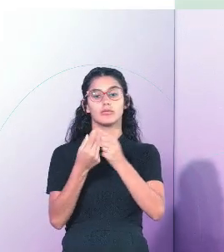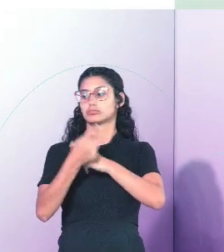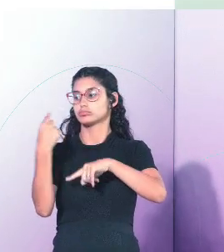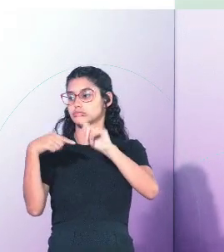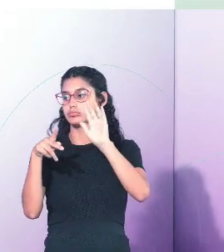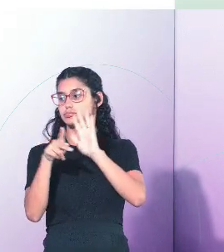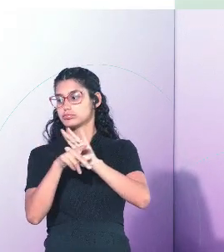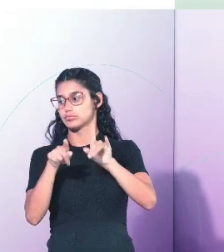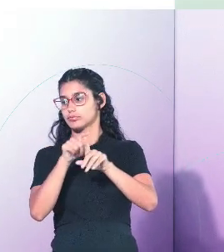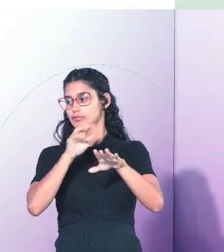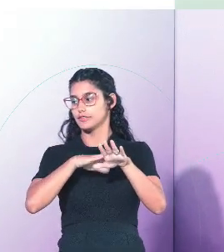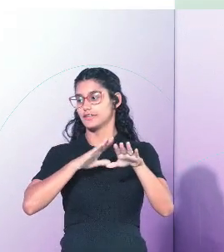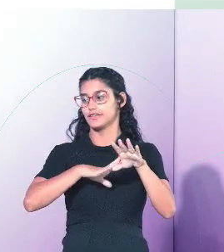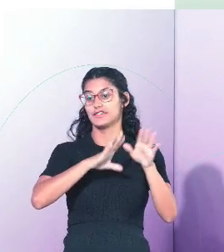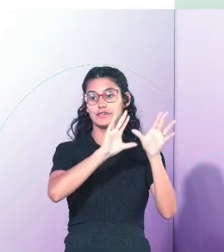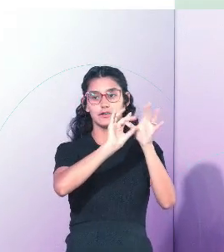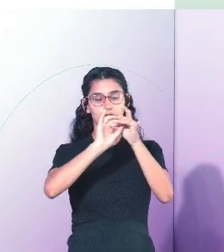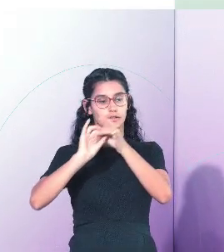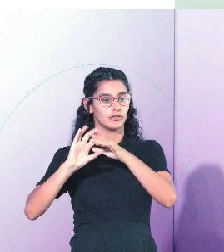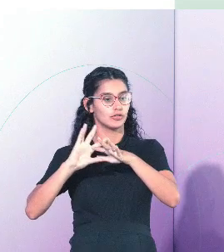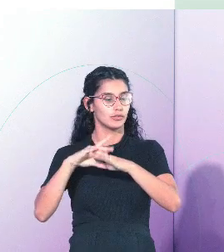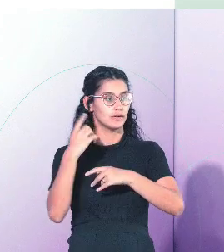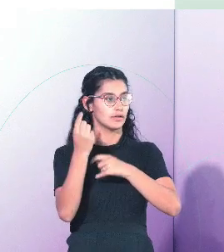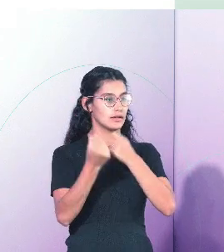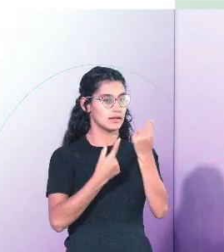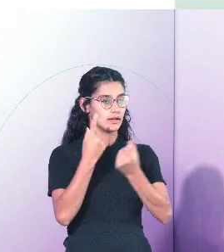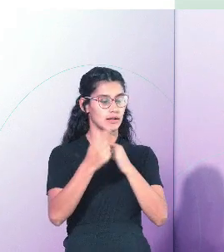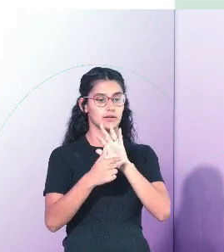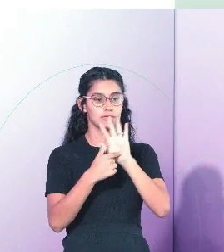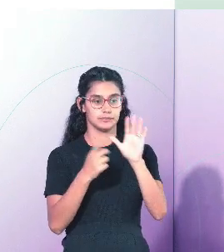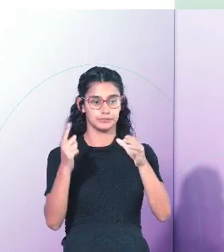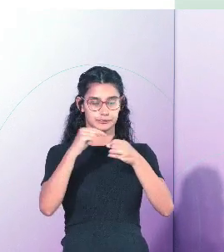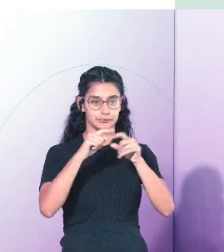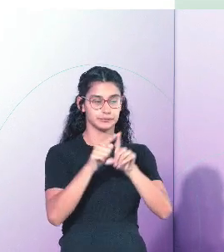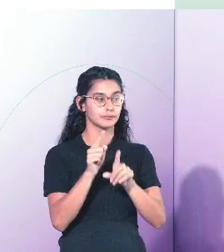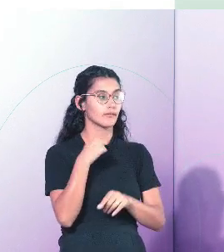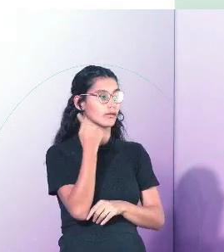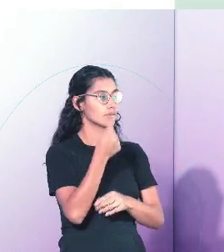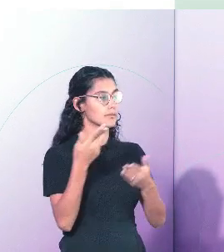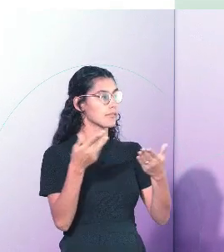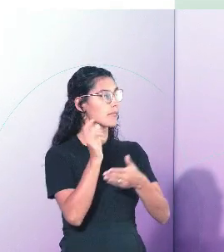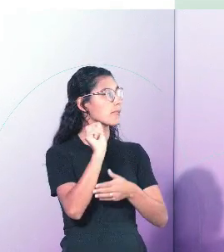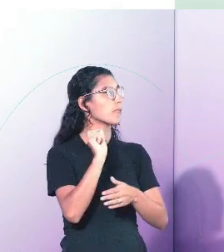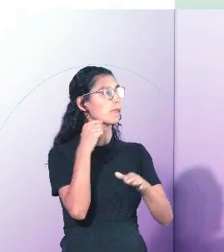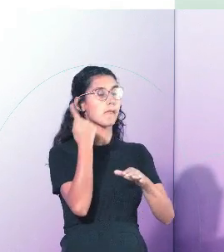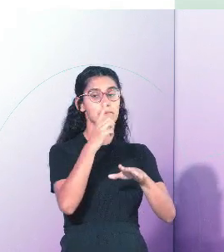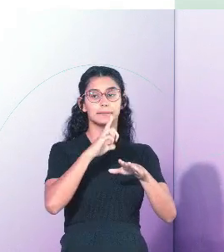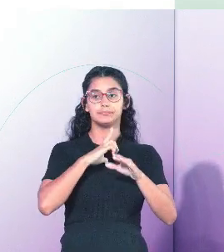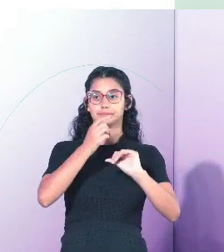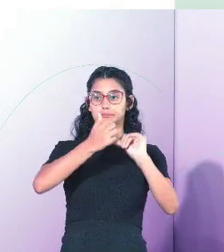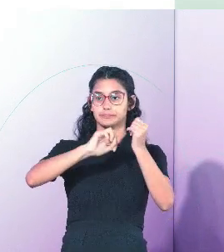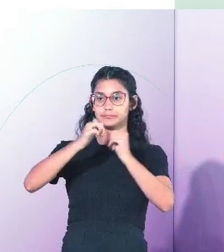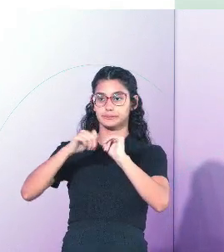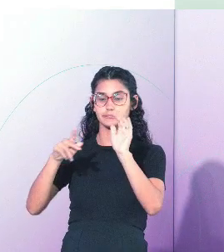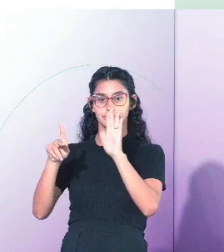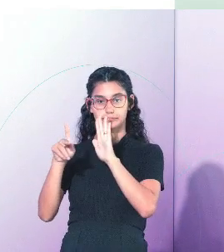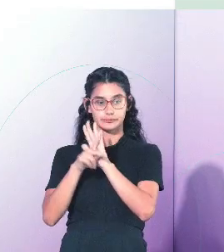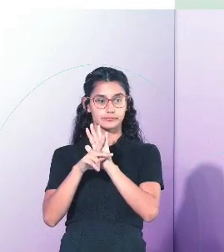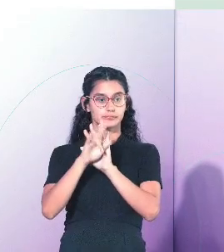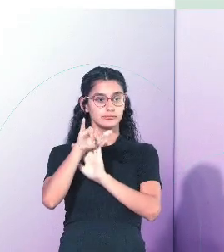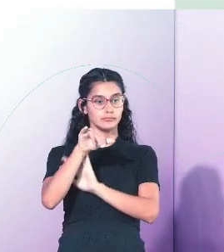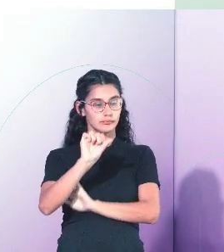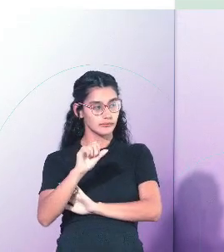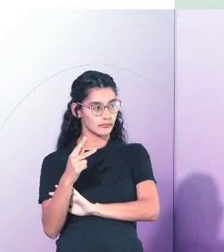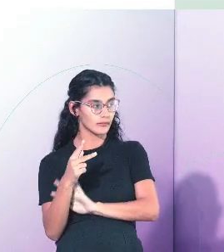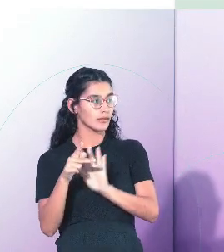isso aqui, principalmente nesse contexto de doenças raras, mas eu já volto nele. Então, quando a gente está aqui, o que a gente tem? Uma avaliação da ANS, né,